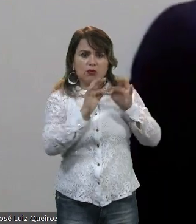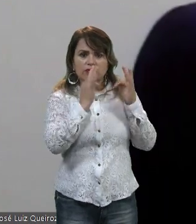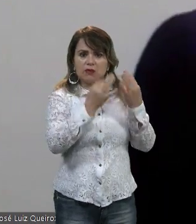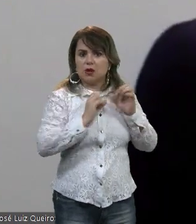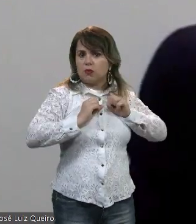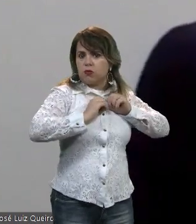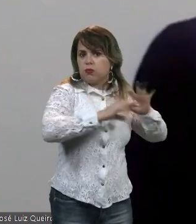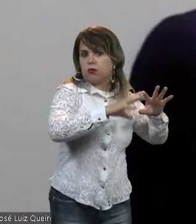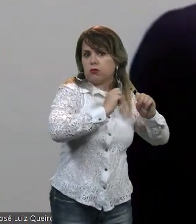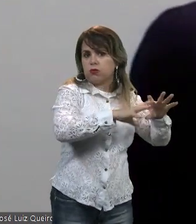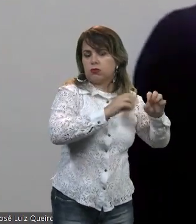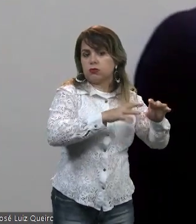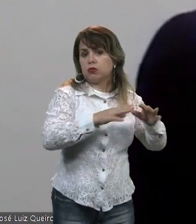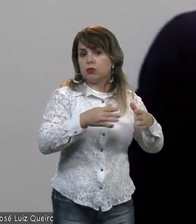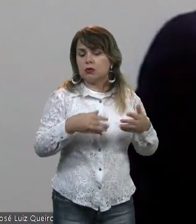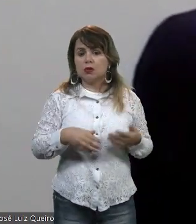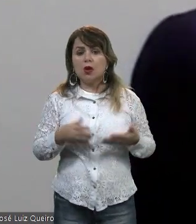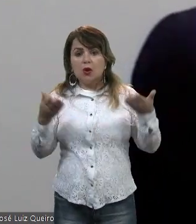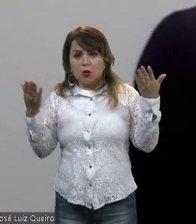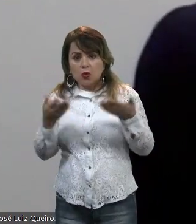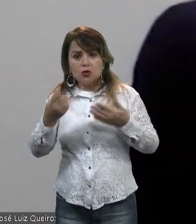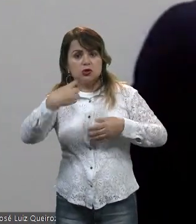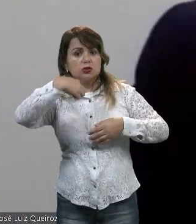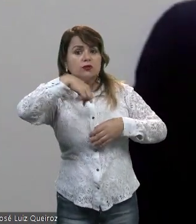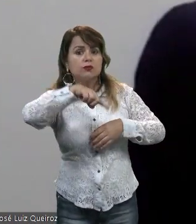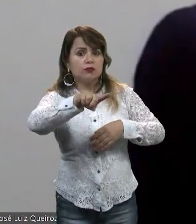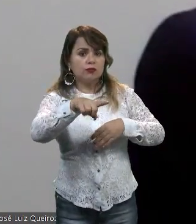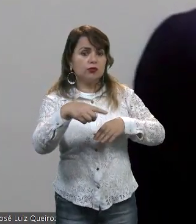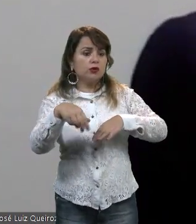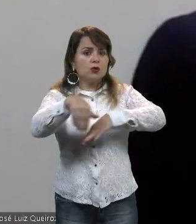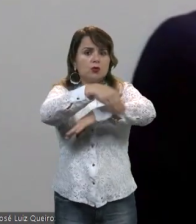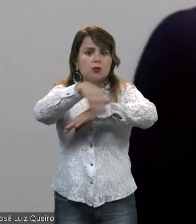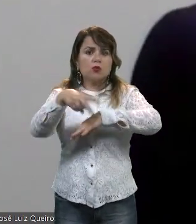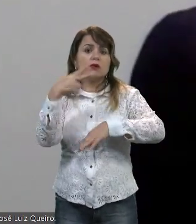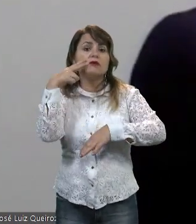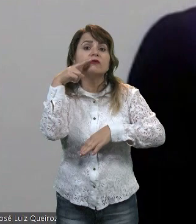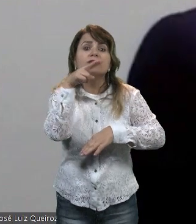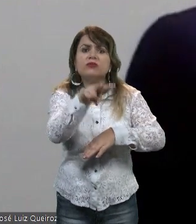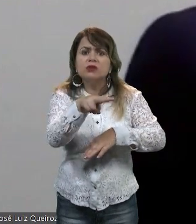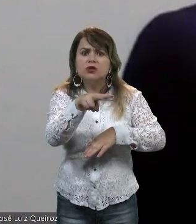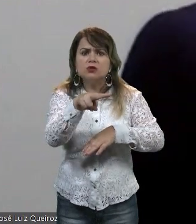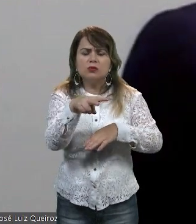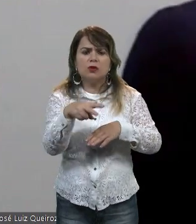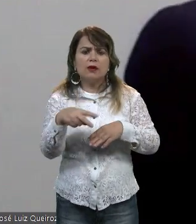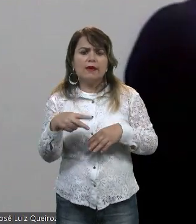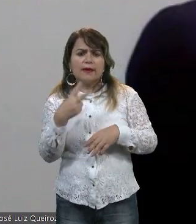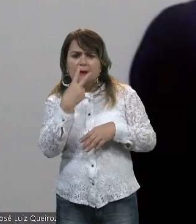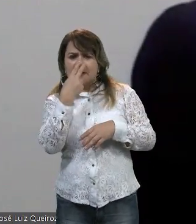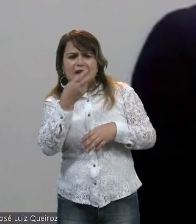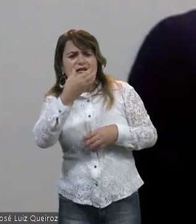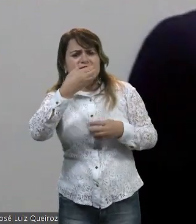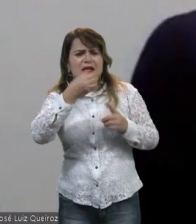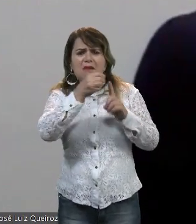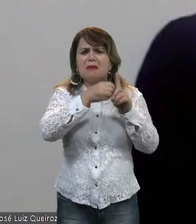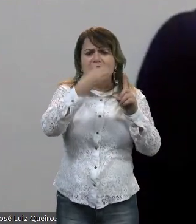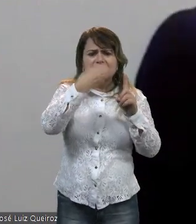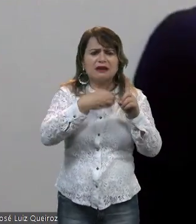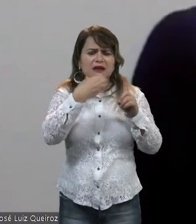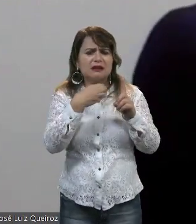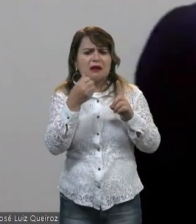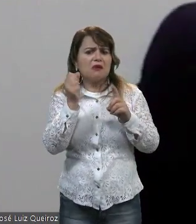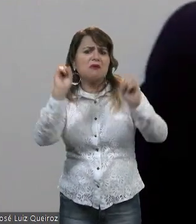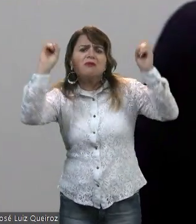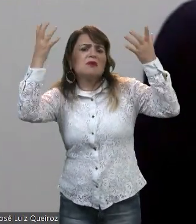fui na São Luís, eu andei aquelas ruas. Eu não vou dizer que é véspera de Natal, mas parecia sim véspera de Dia das Mães. Então,